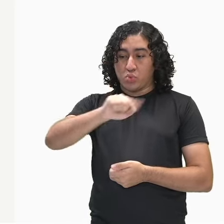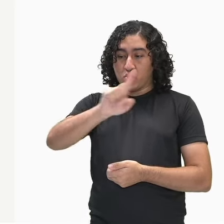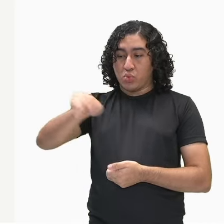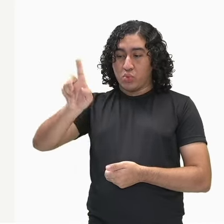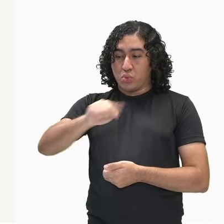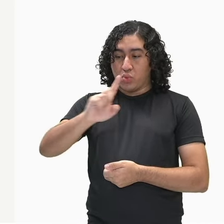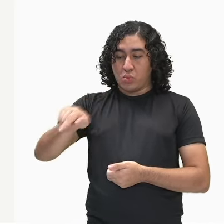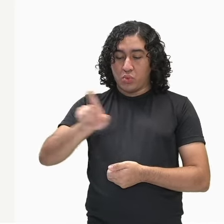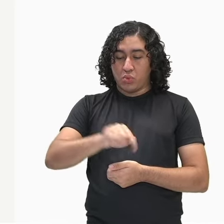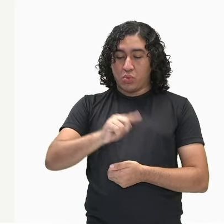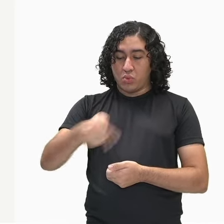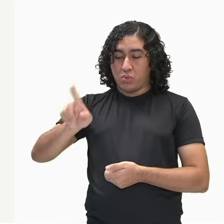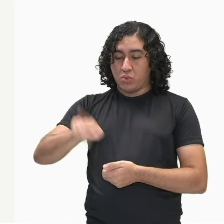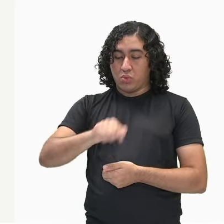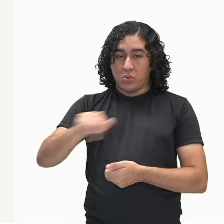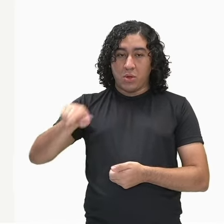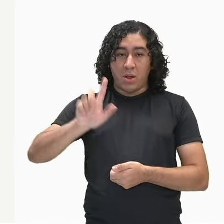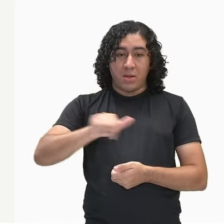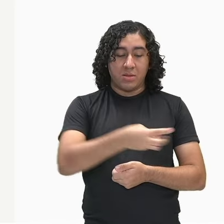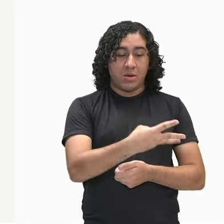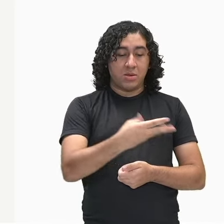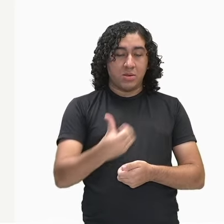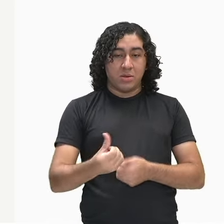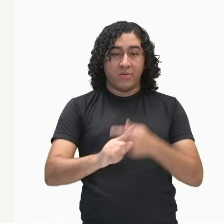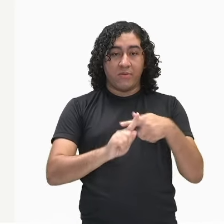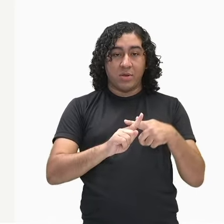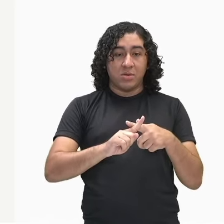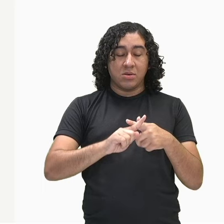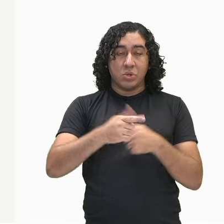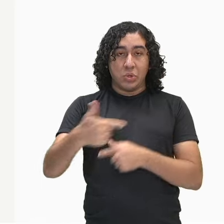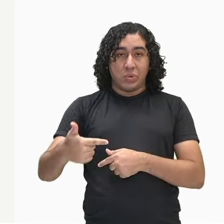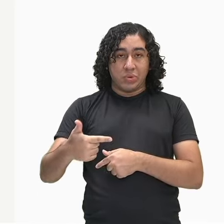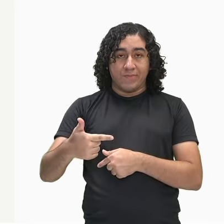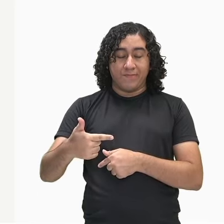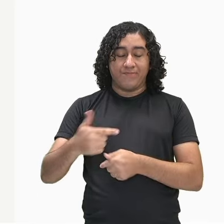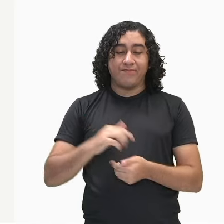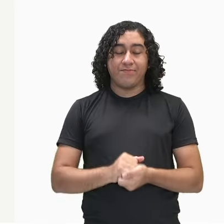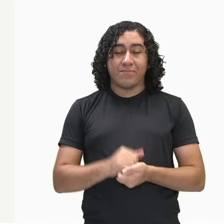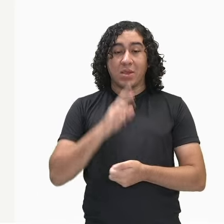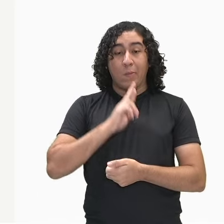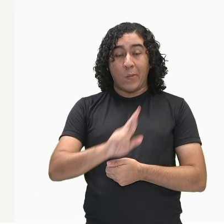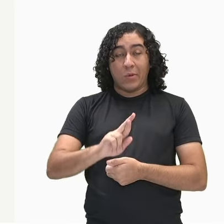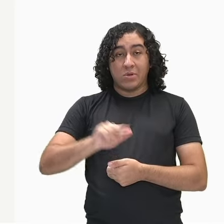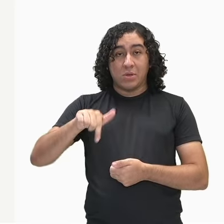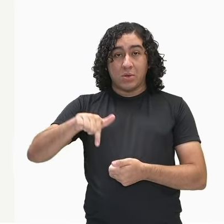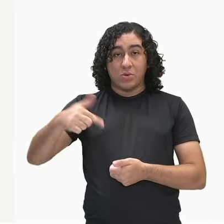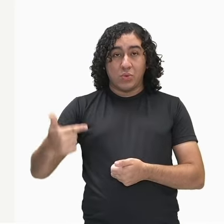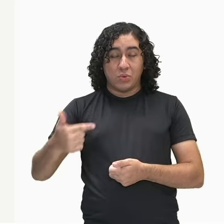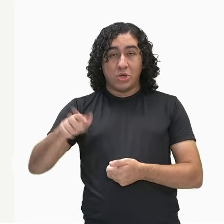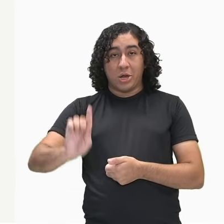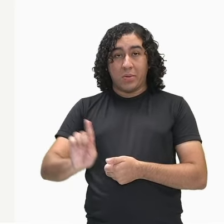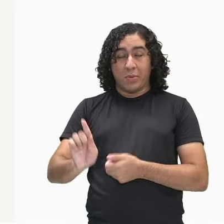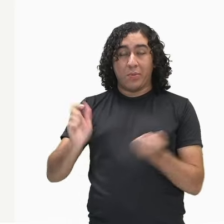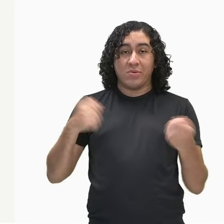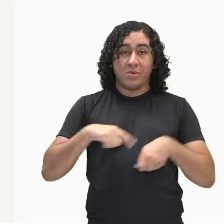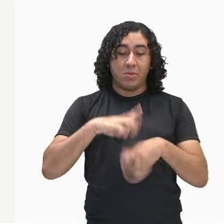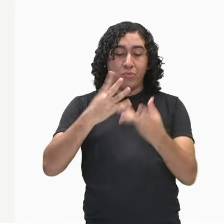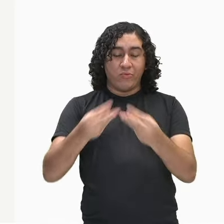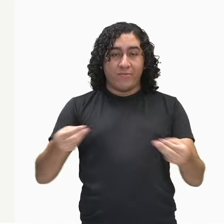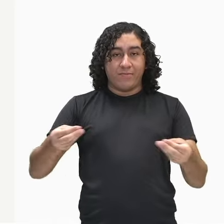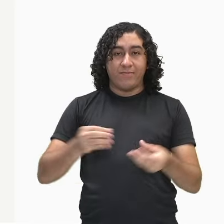ser x é igual a 36 vezes 2. Dando o total de 72 gramas que eu posso